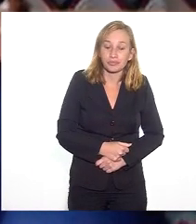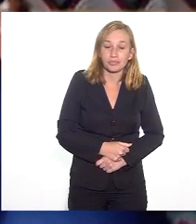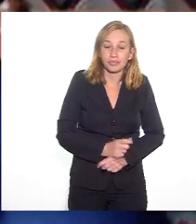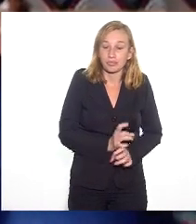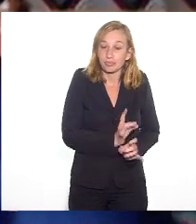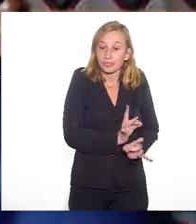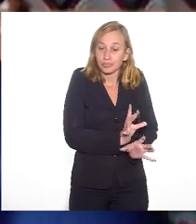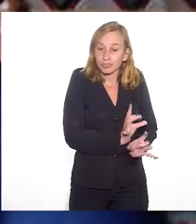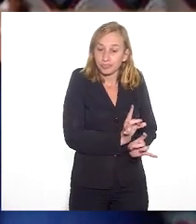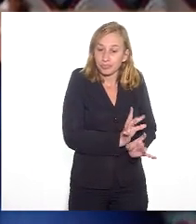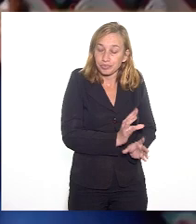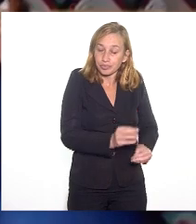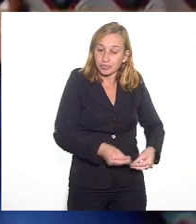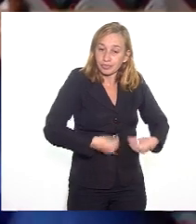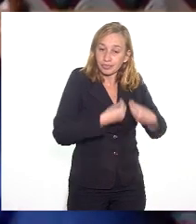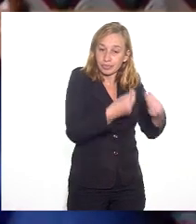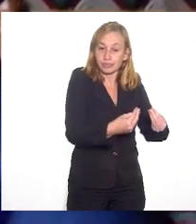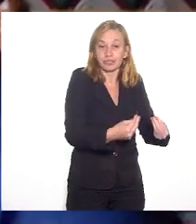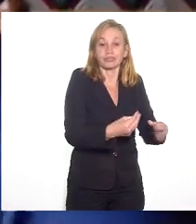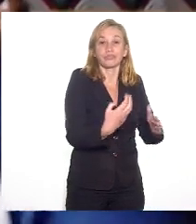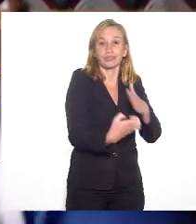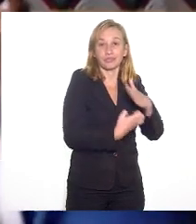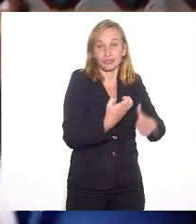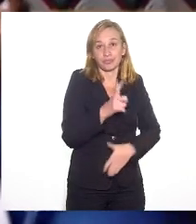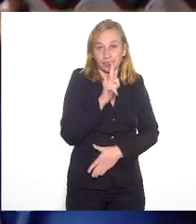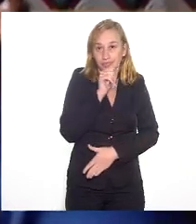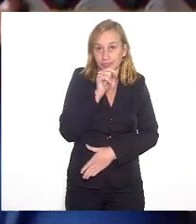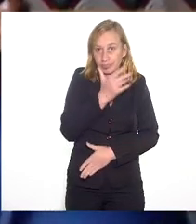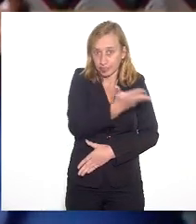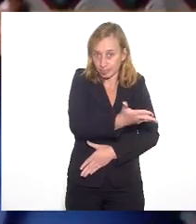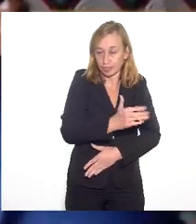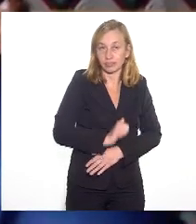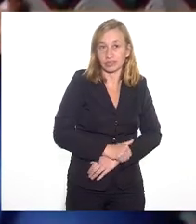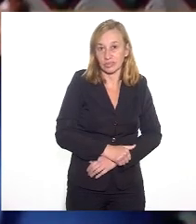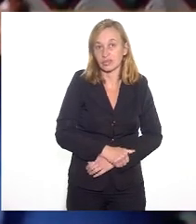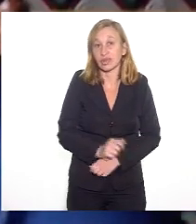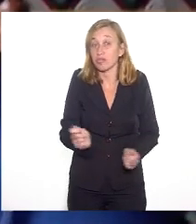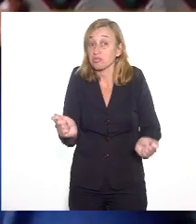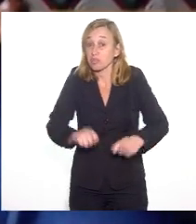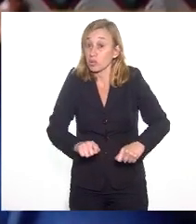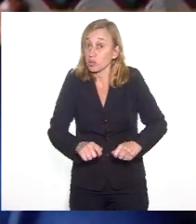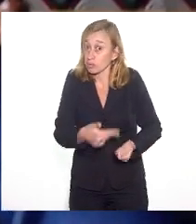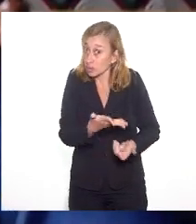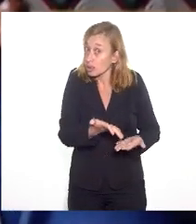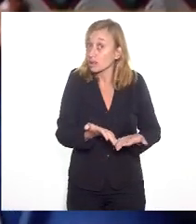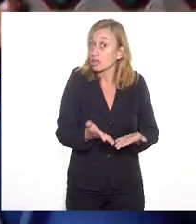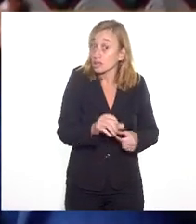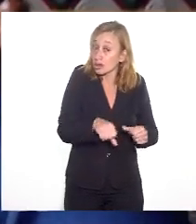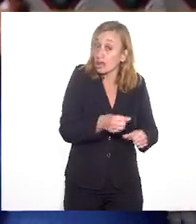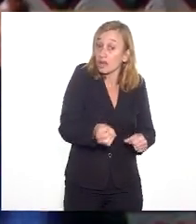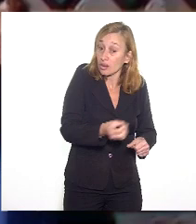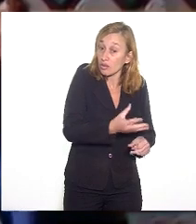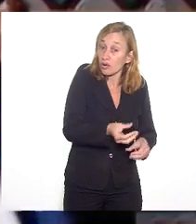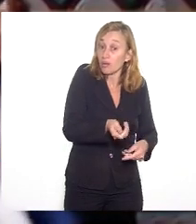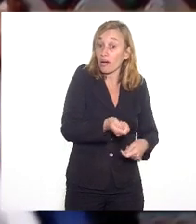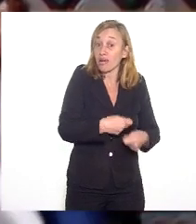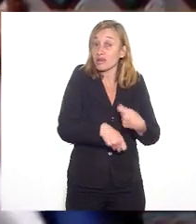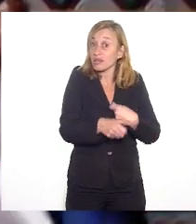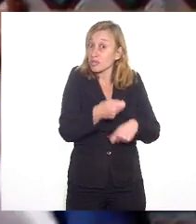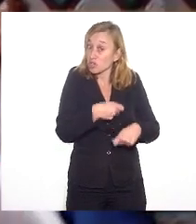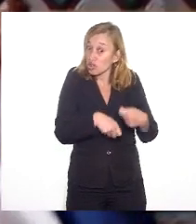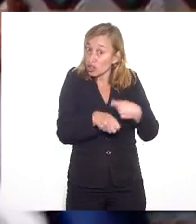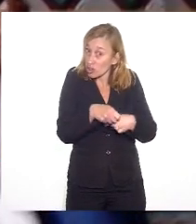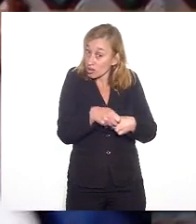venda, entrega da SEDAE, seguida agora, né, da possibilidade das reformas administrativa